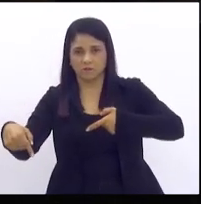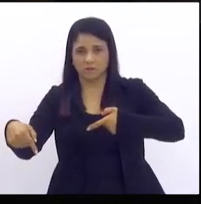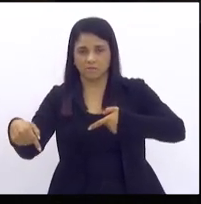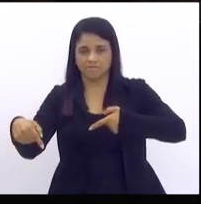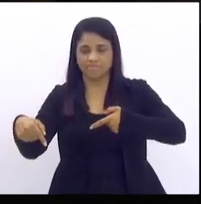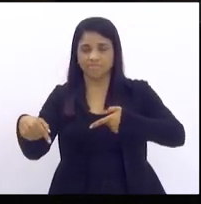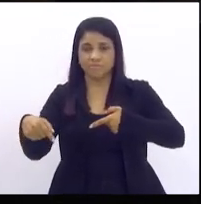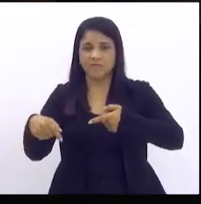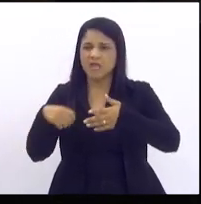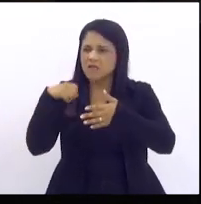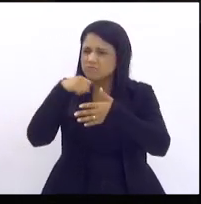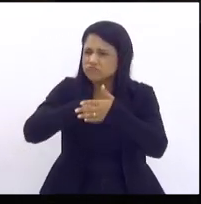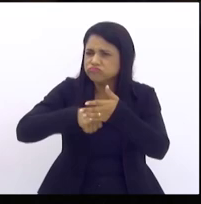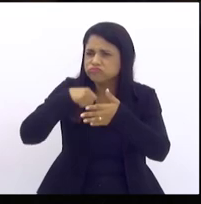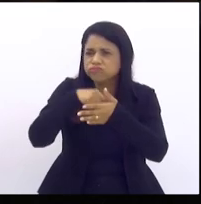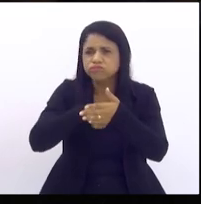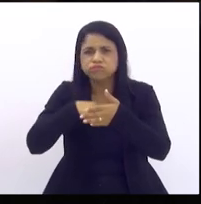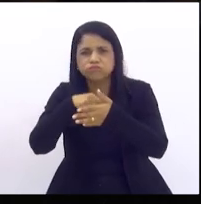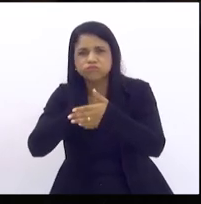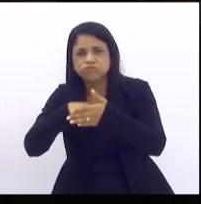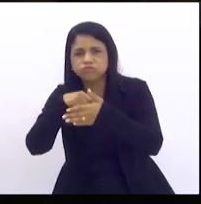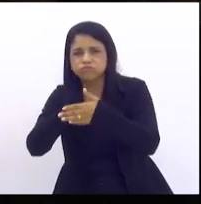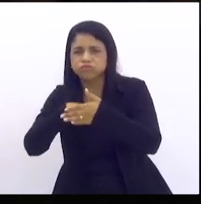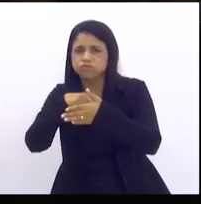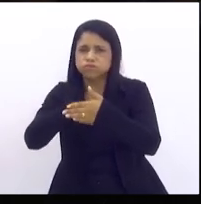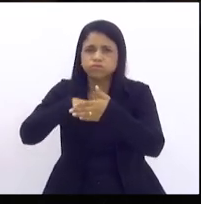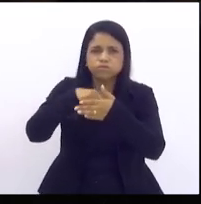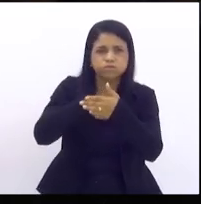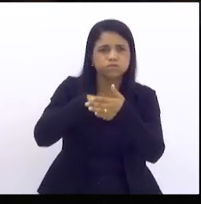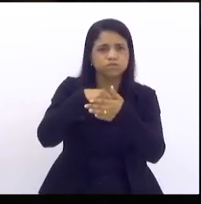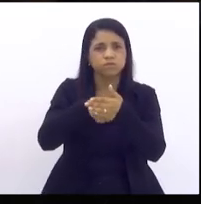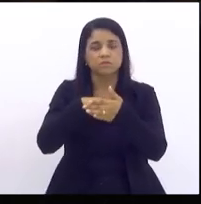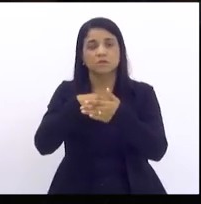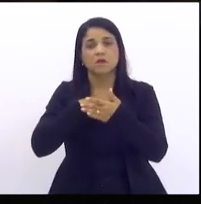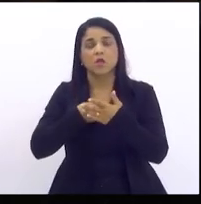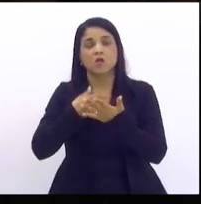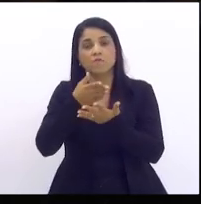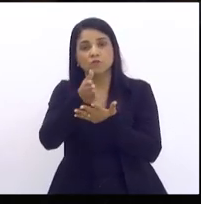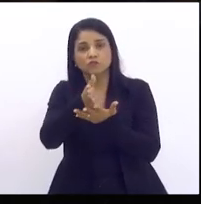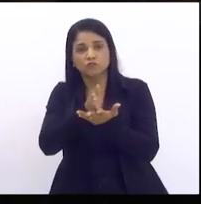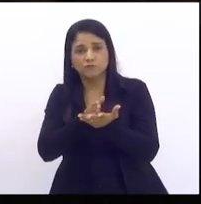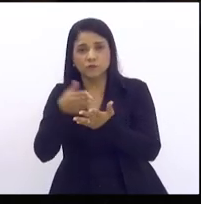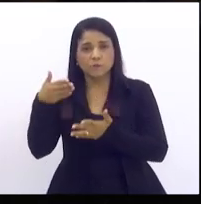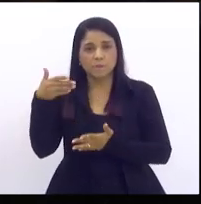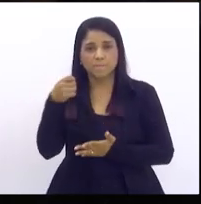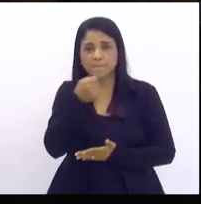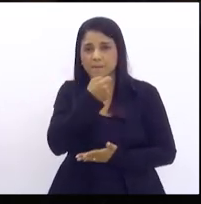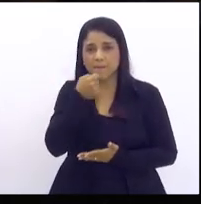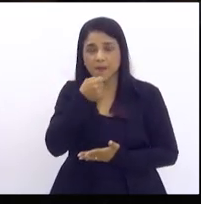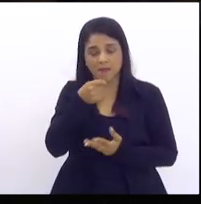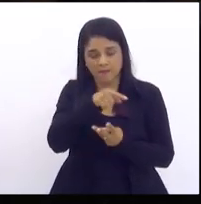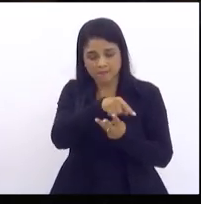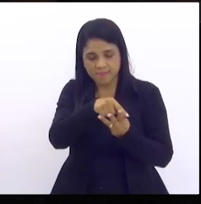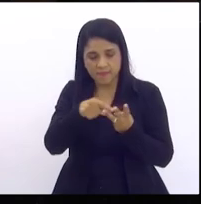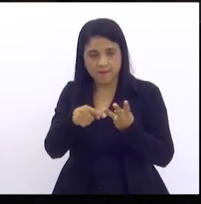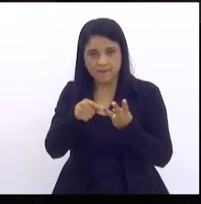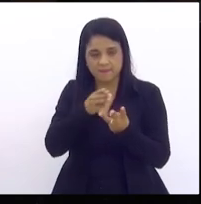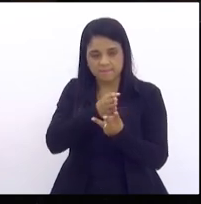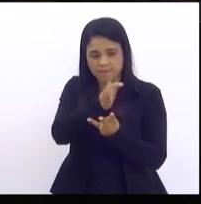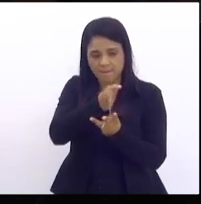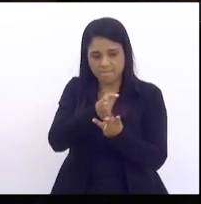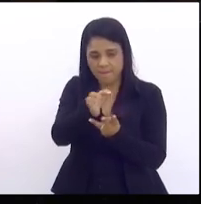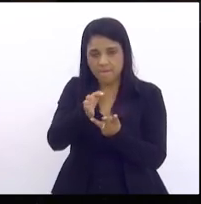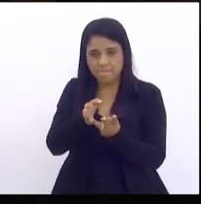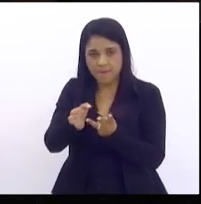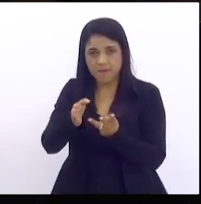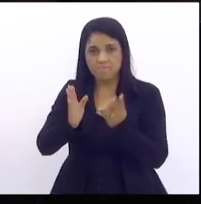tão extensa que eu resolvi dividir meu pronunciamento em três fases. Hoje é a